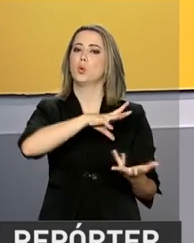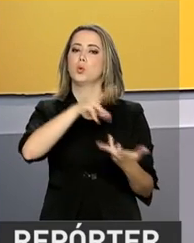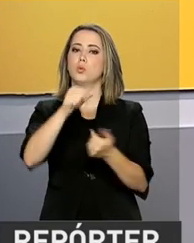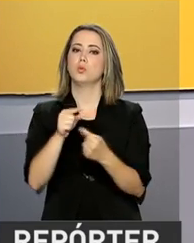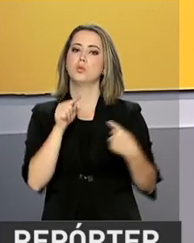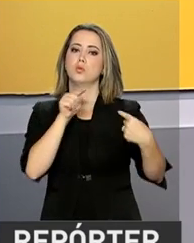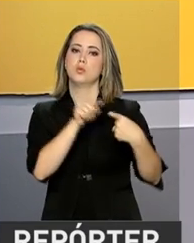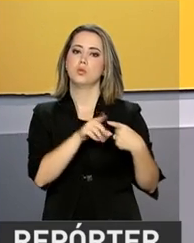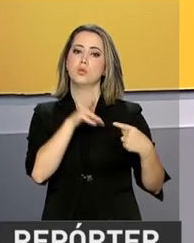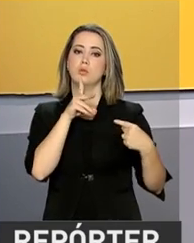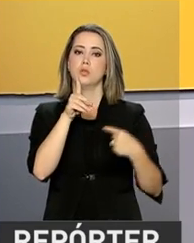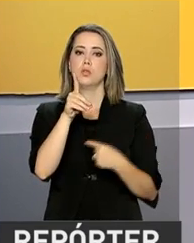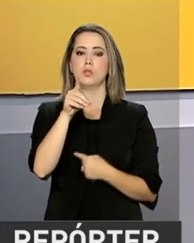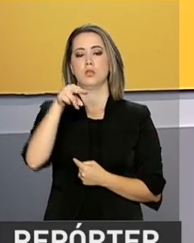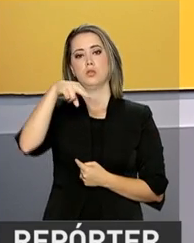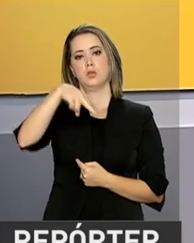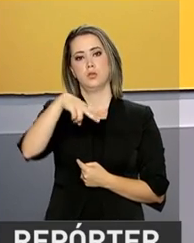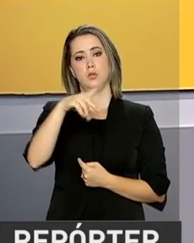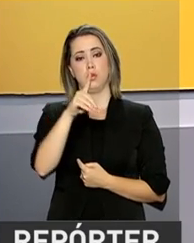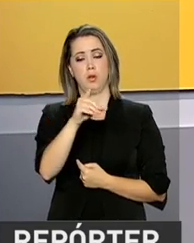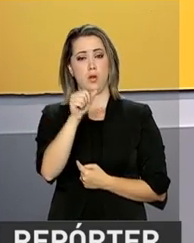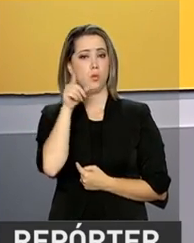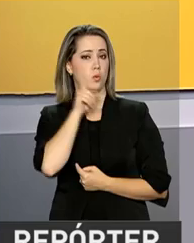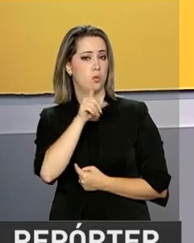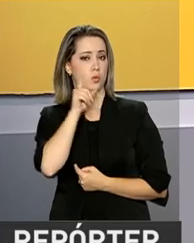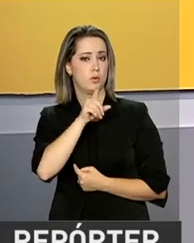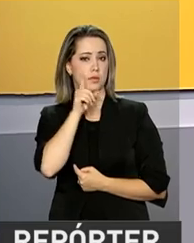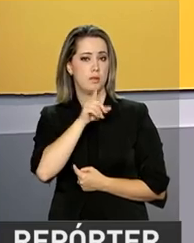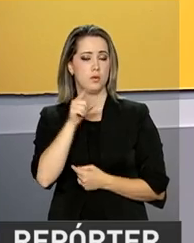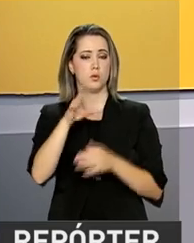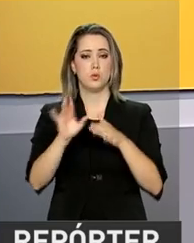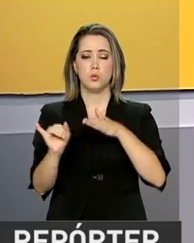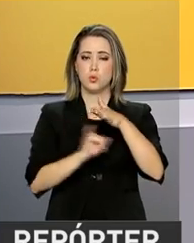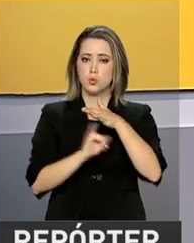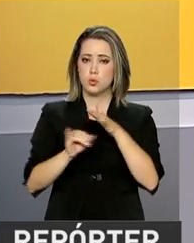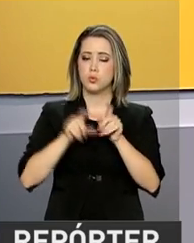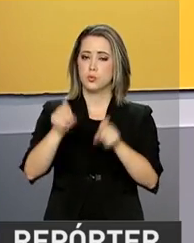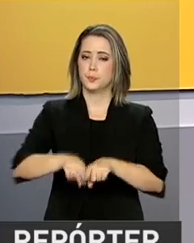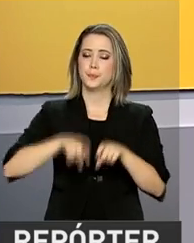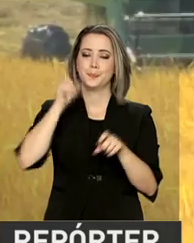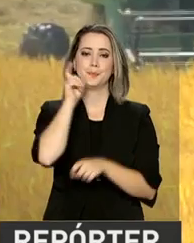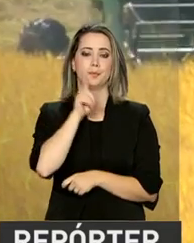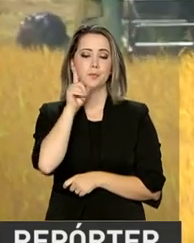de acordo com o Departamento de Agricultura dos Estados Unidos.